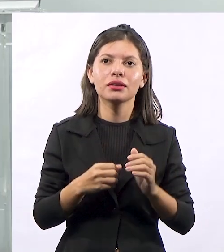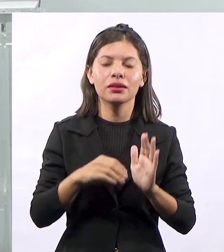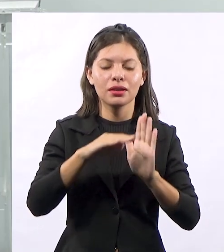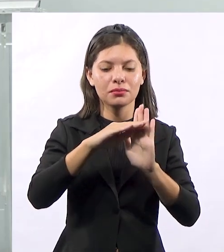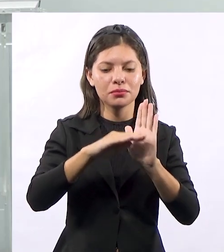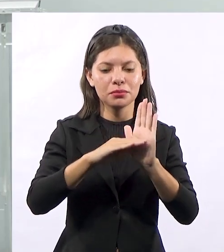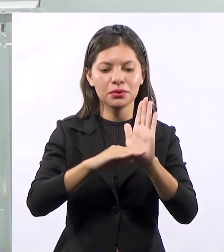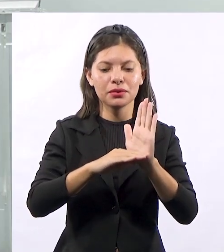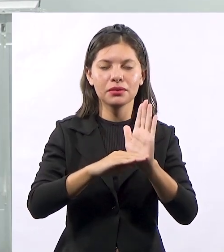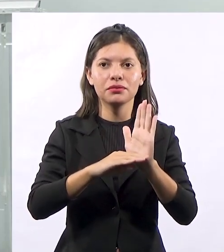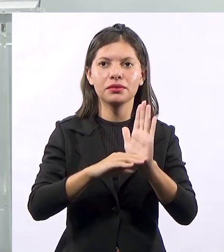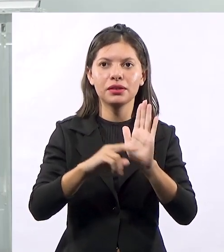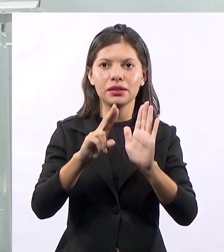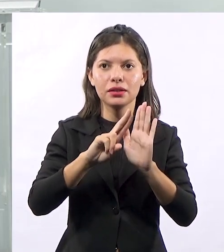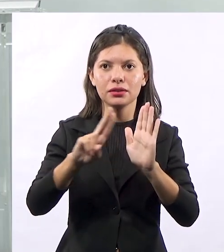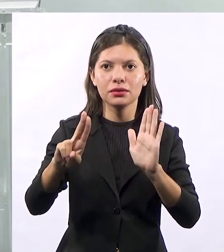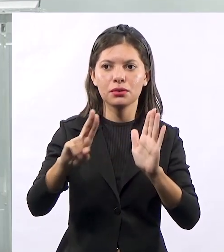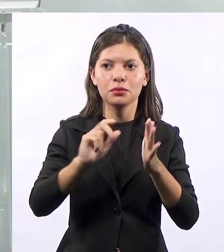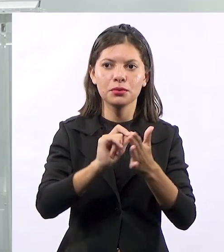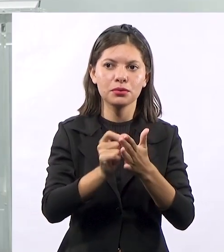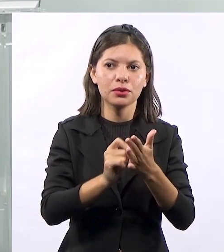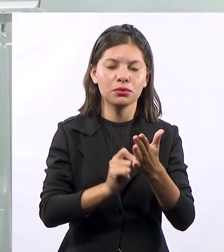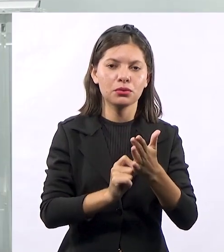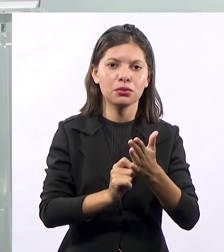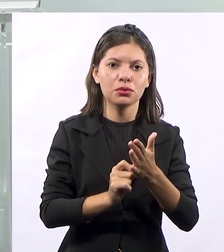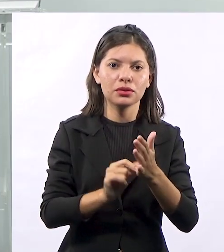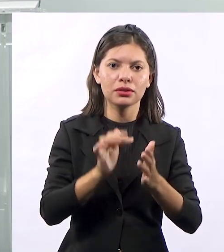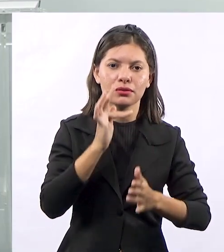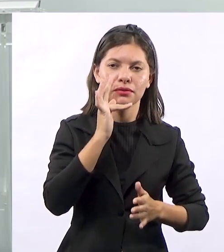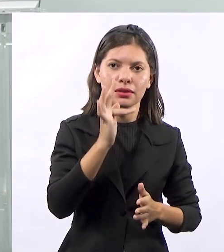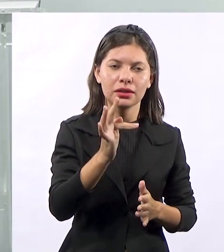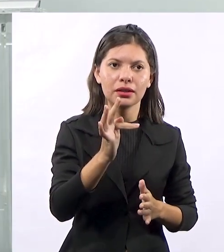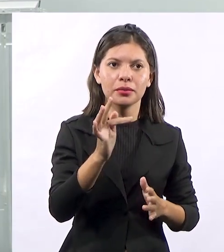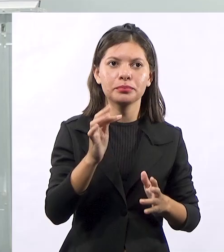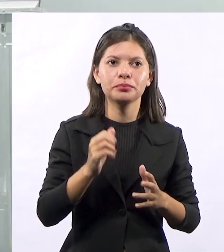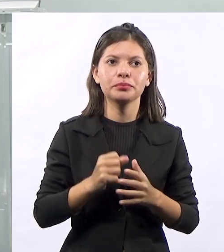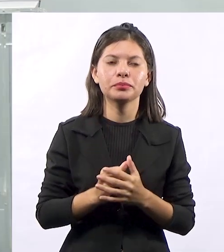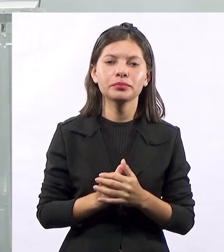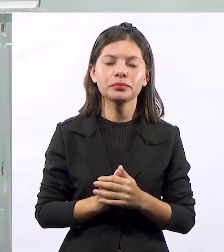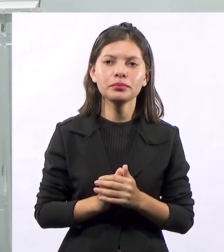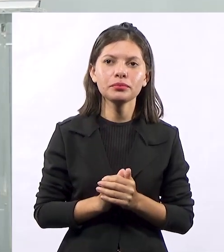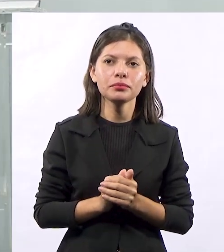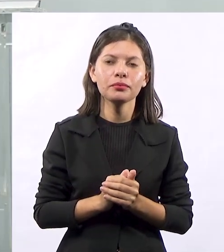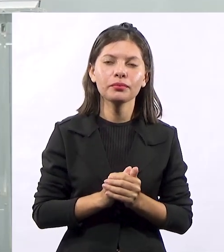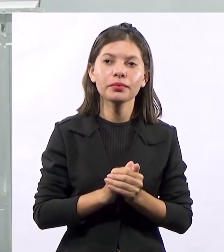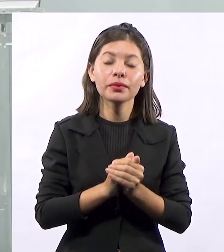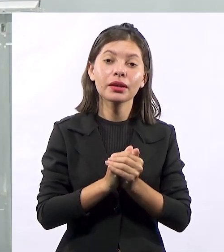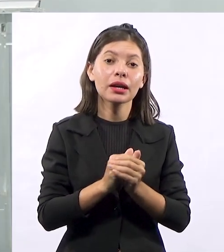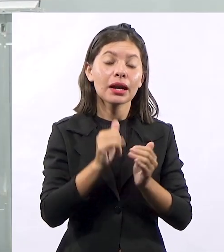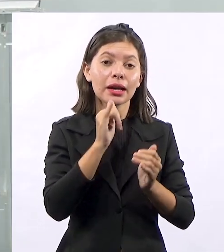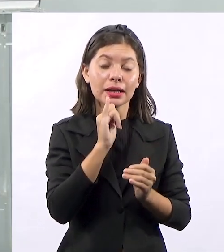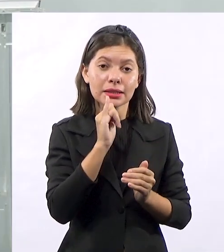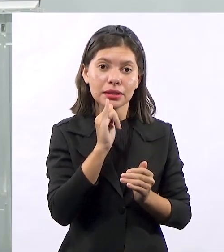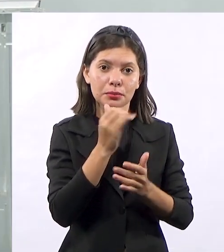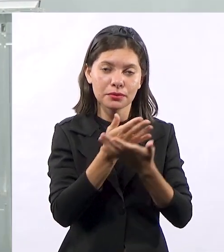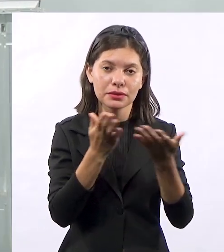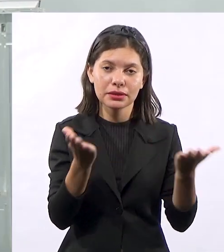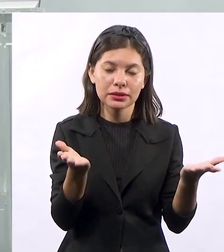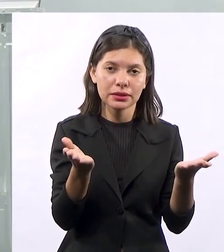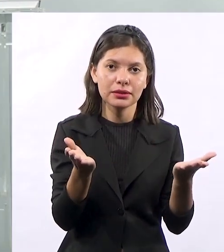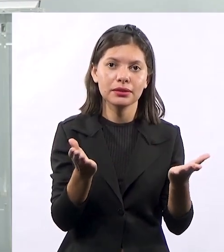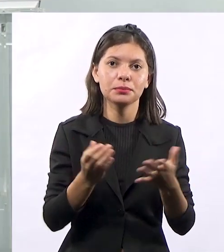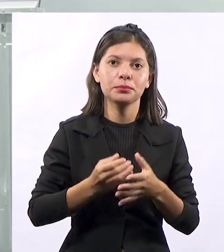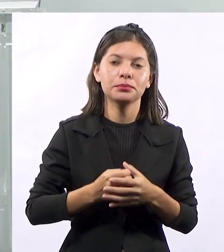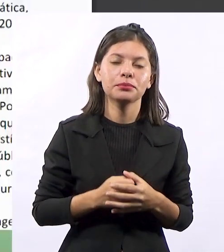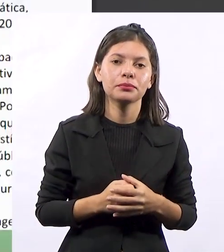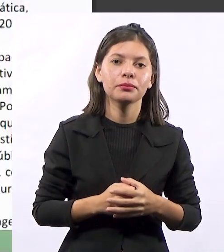todos os autores possíveis que vão tratar sobre aquele assunto. Para você ver um exemplo, vou